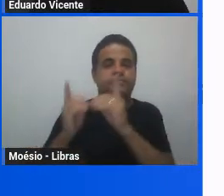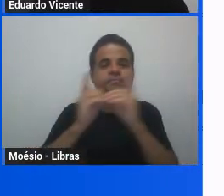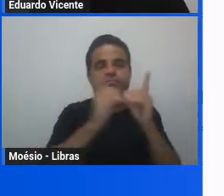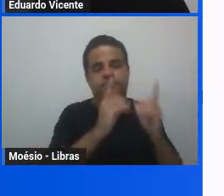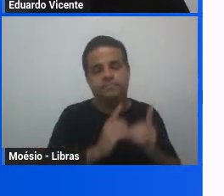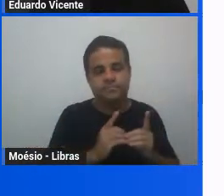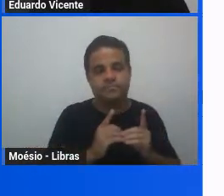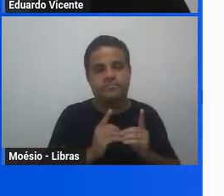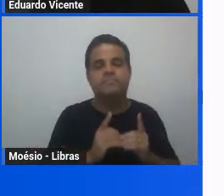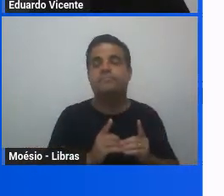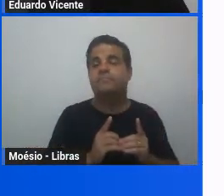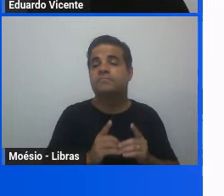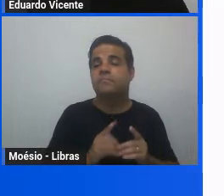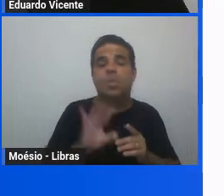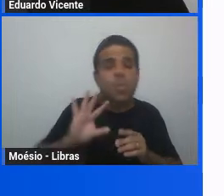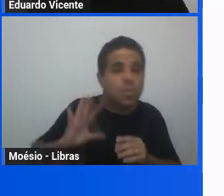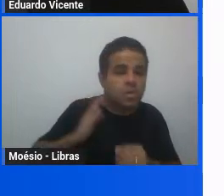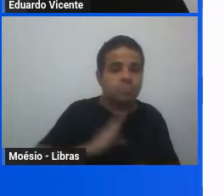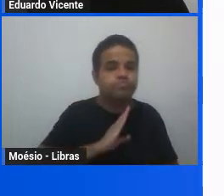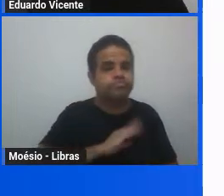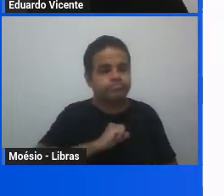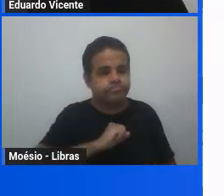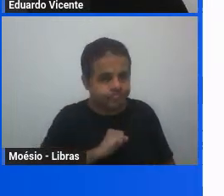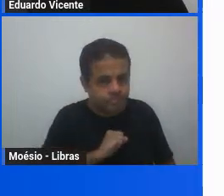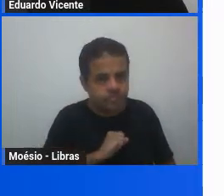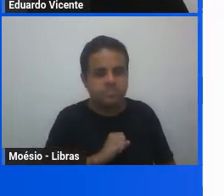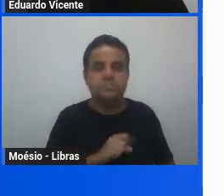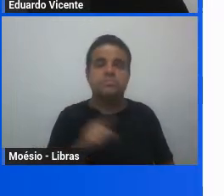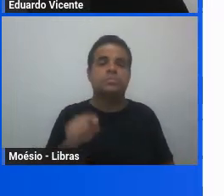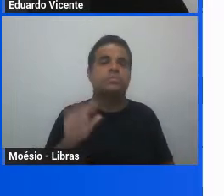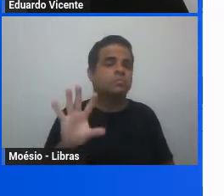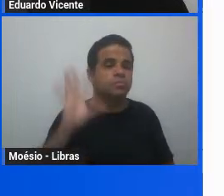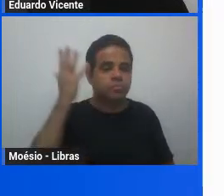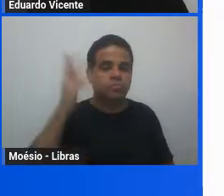situação de parada cardiorrespiratória. Justamente o que